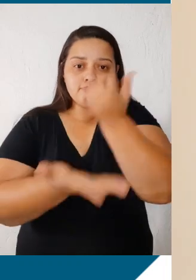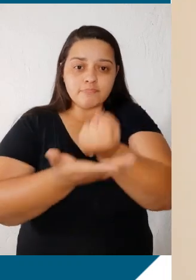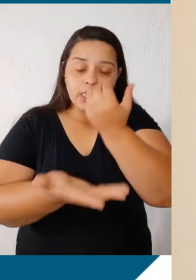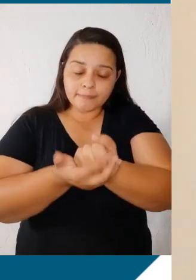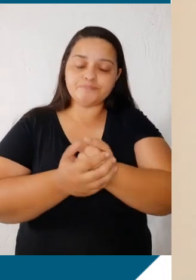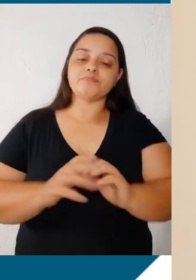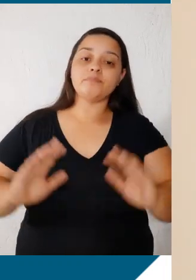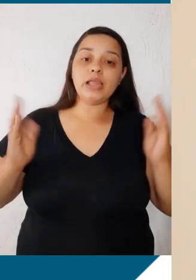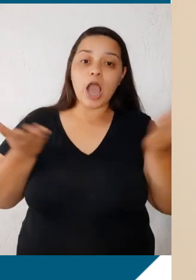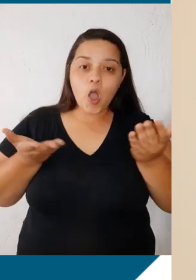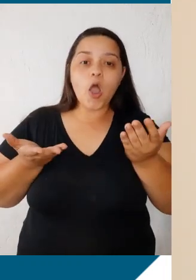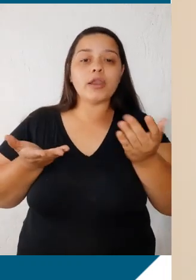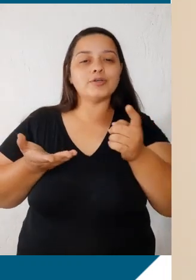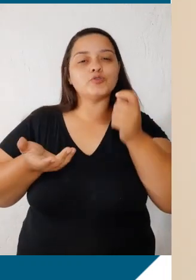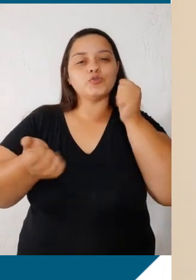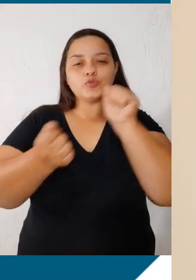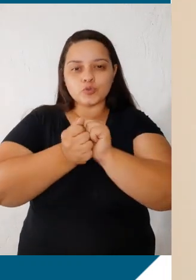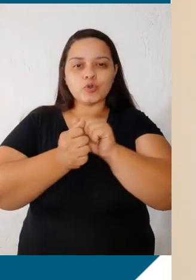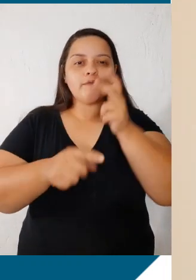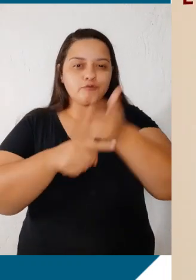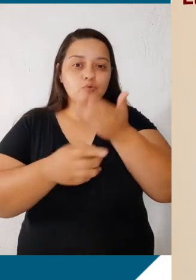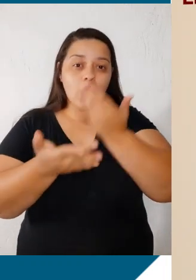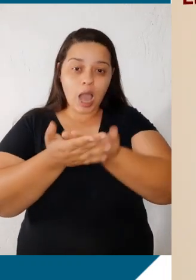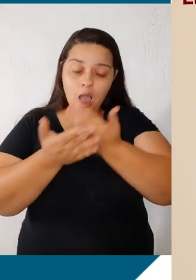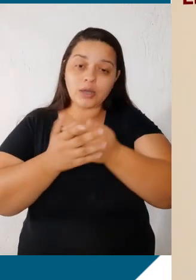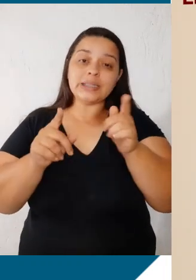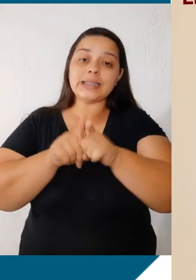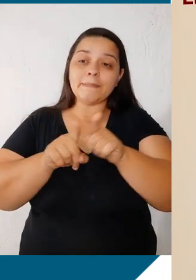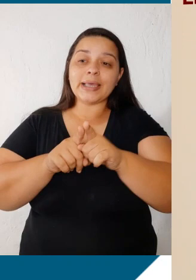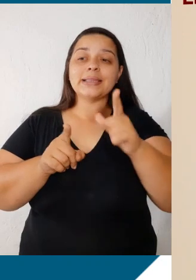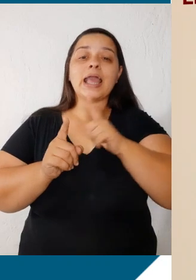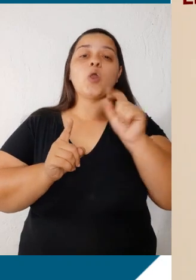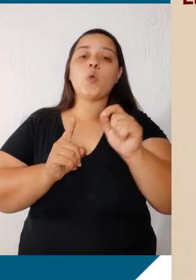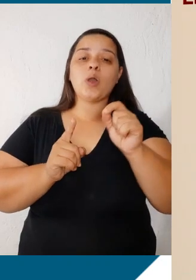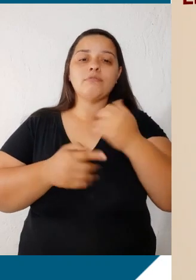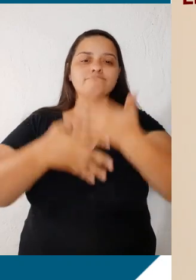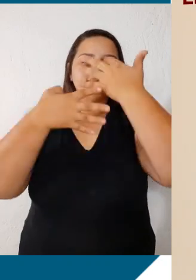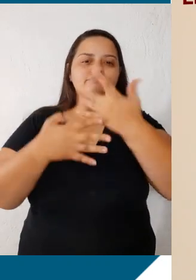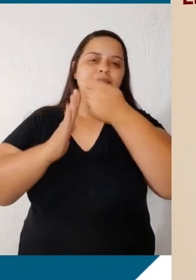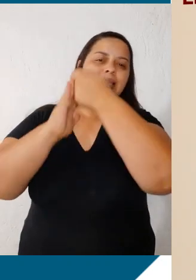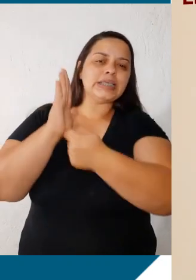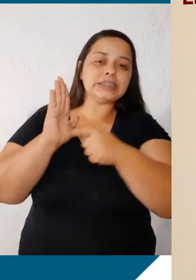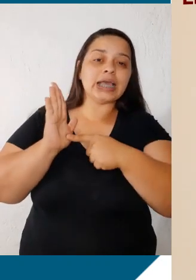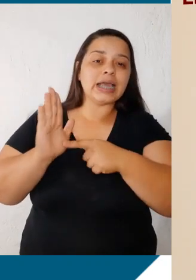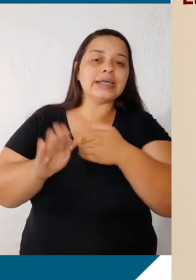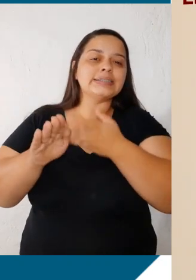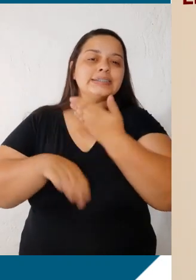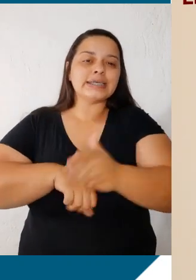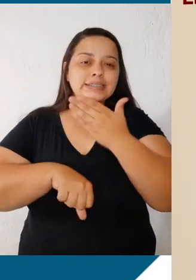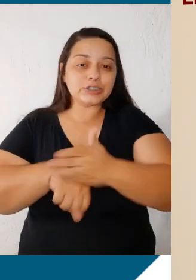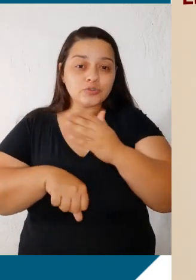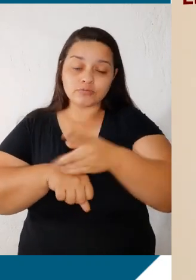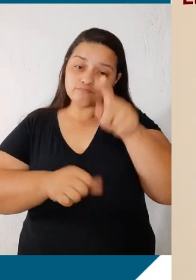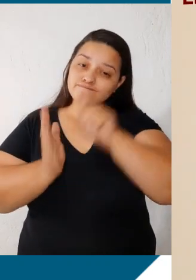junto com a videoaula e o material escrito, nós também vamos preparar listas de exercício. Busque sempre fazer